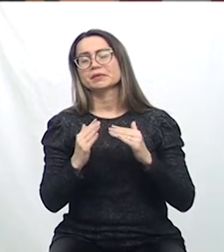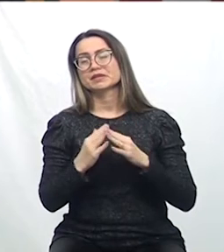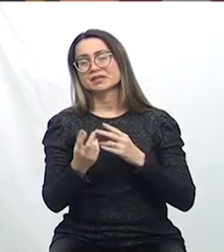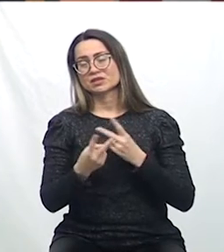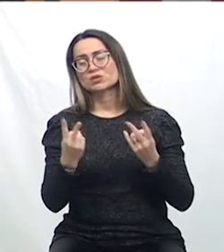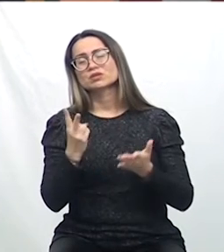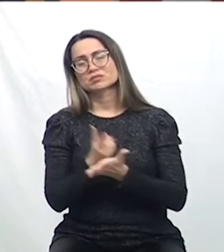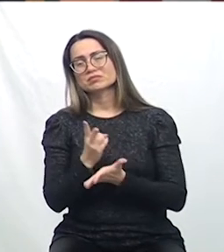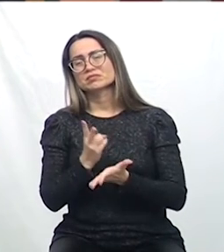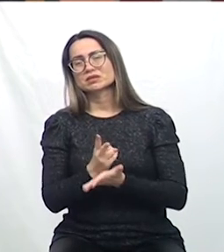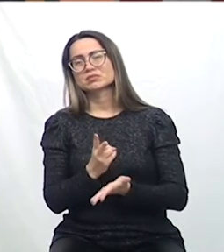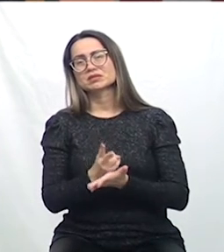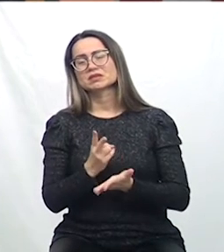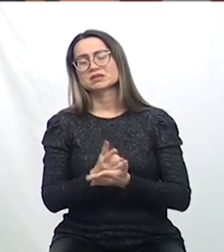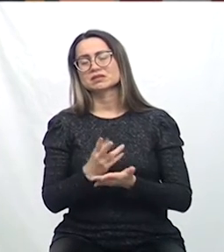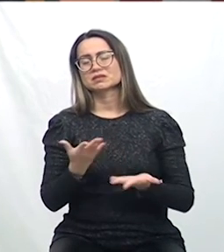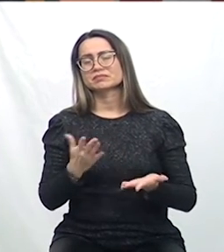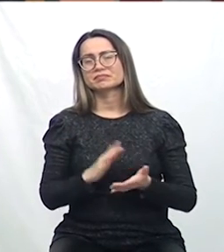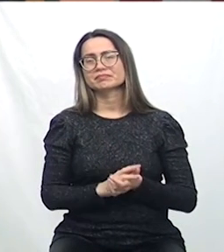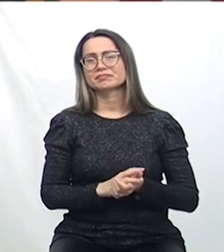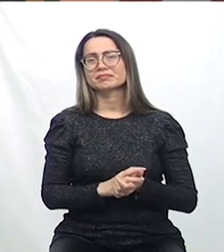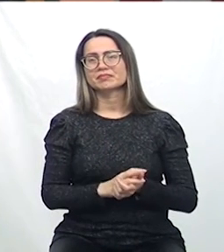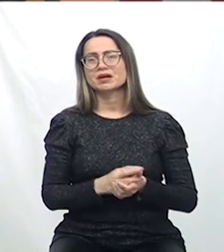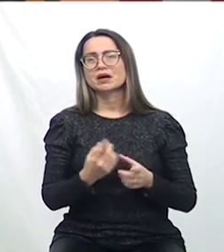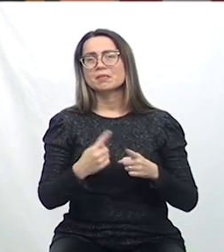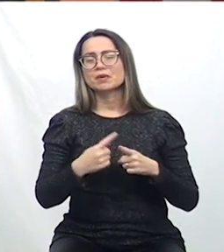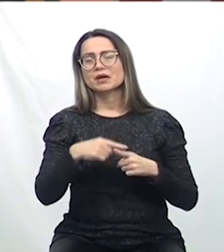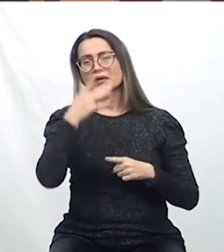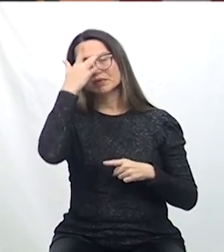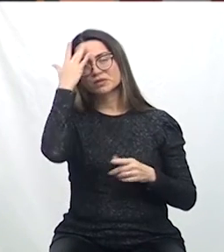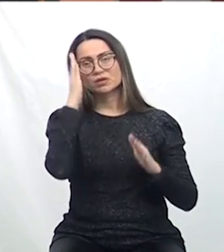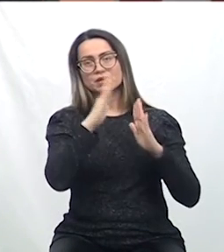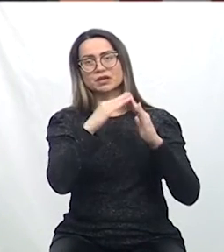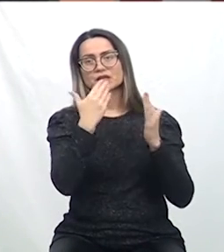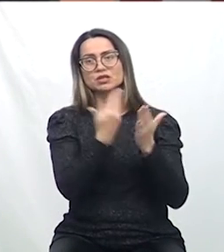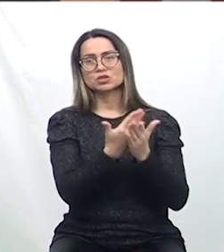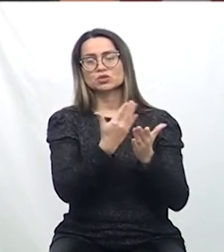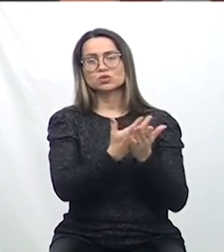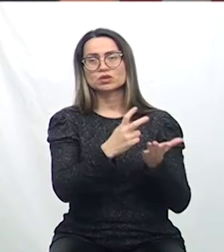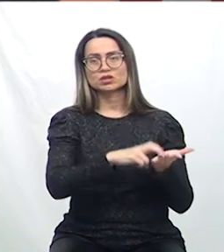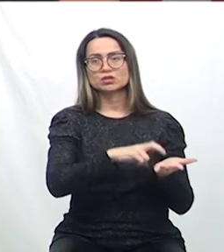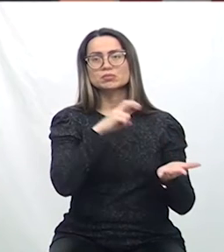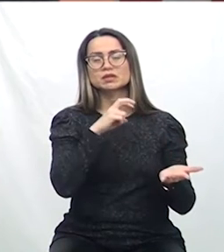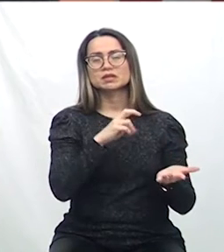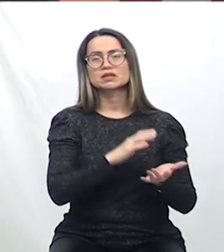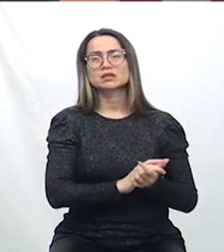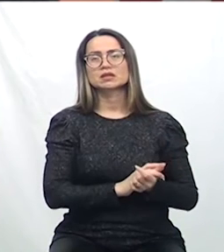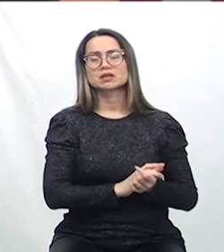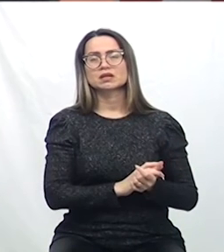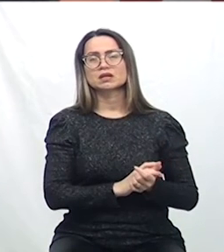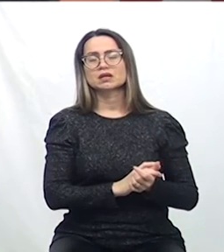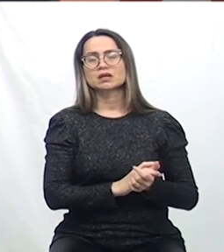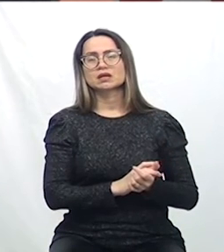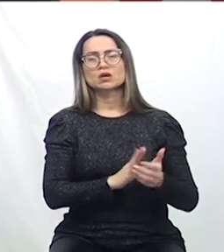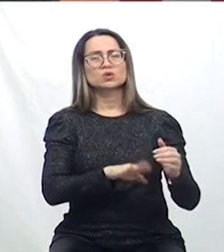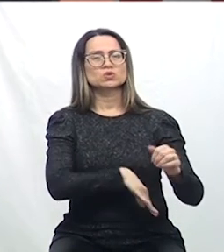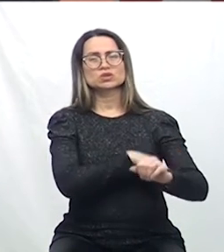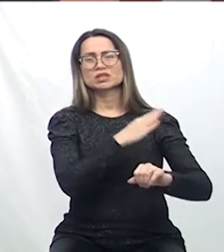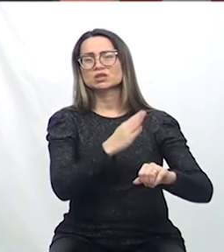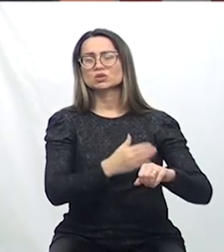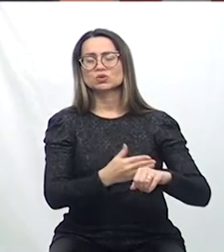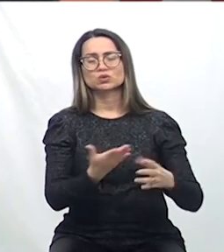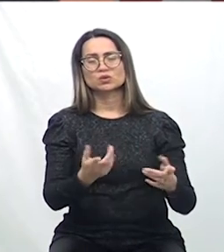com o segundo tempo, a escola, quem estuda de manhã, vai no segundo turno, na verdade, e só assim nós vamos tirar a